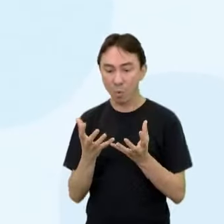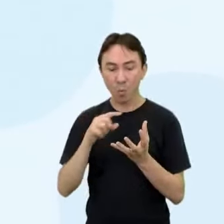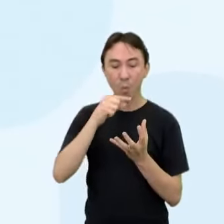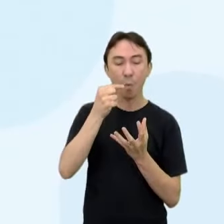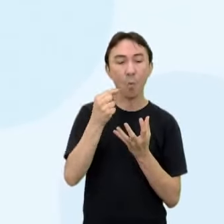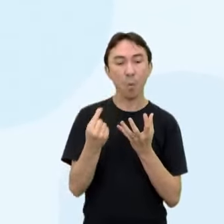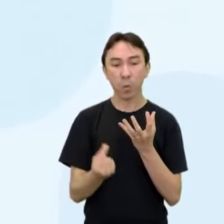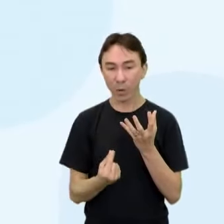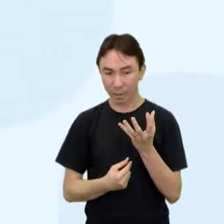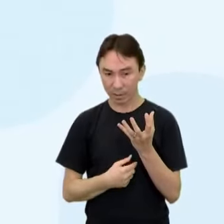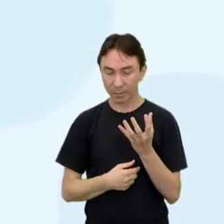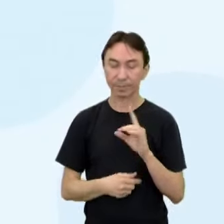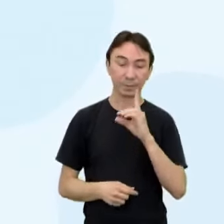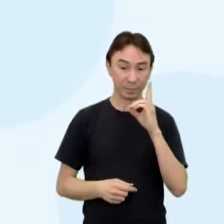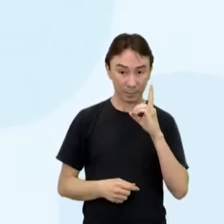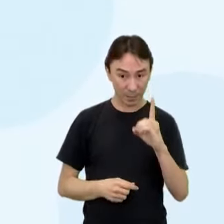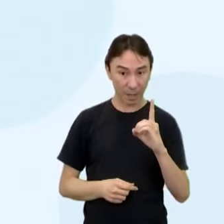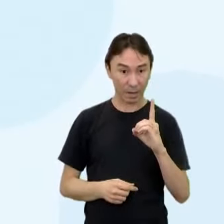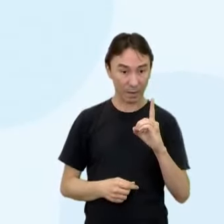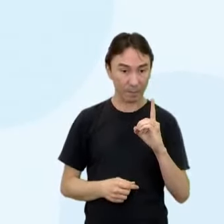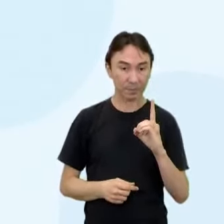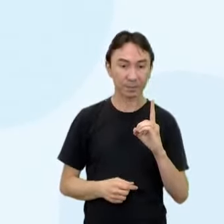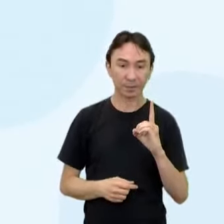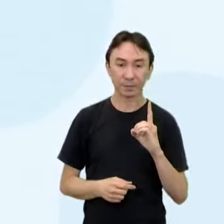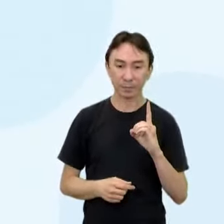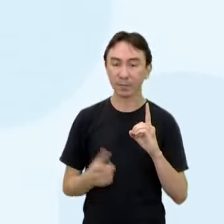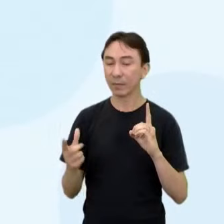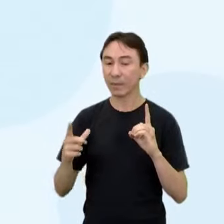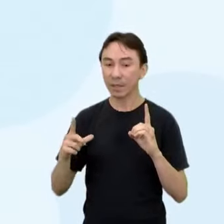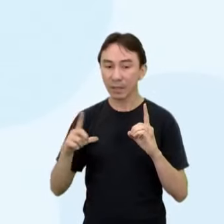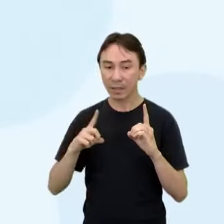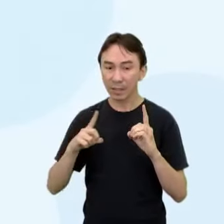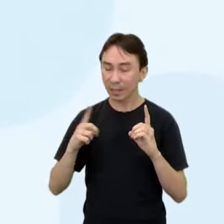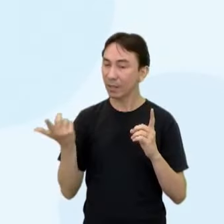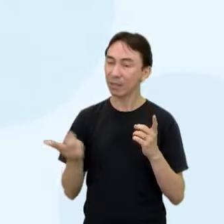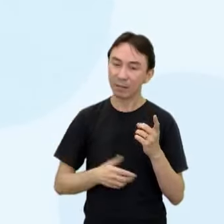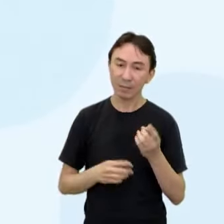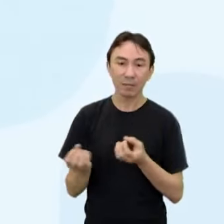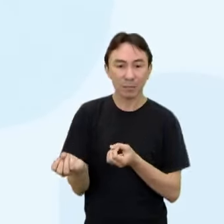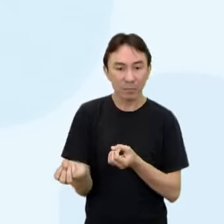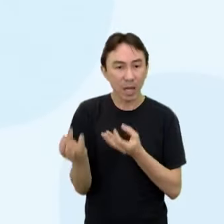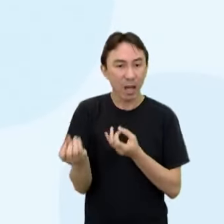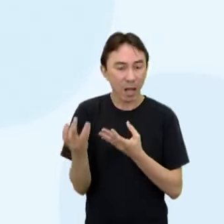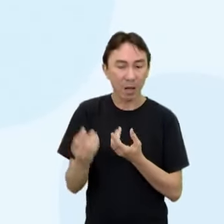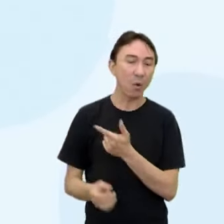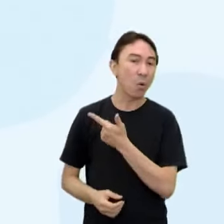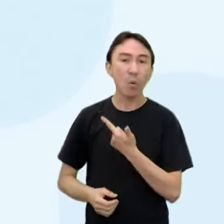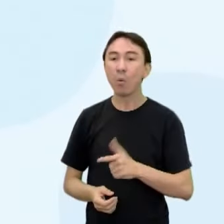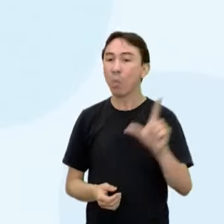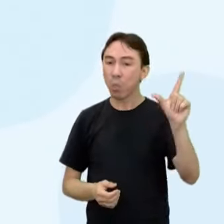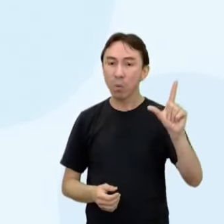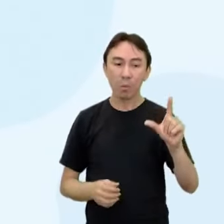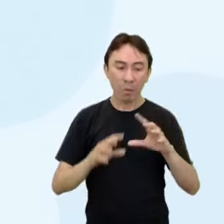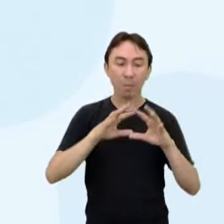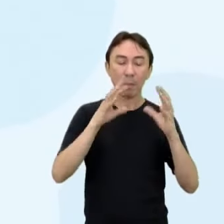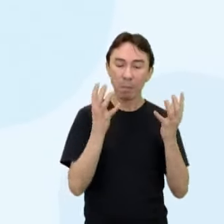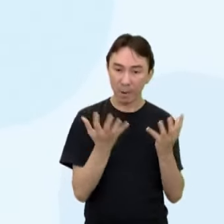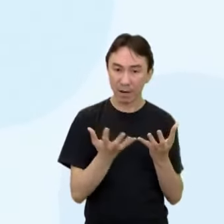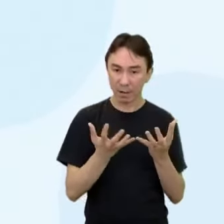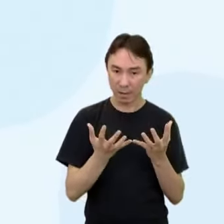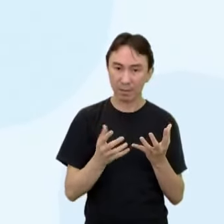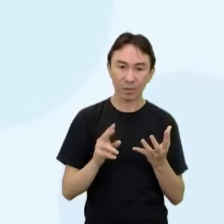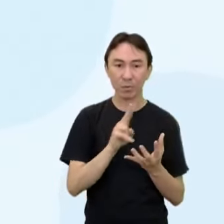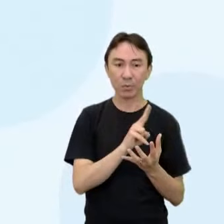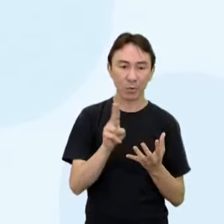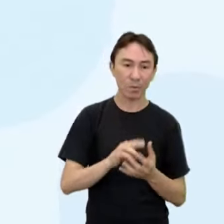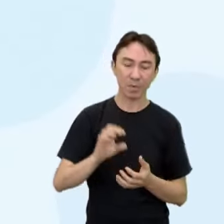about another planet, which is called Charon. Dados sobre um outro planeta, que é chamado de